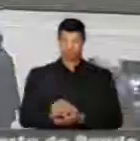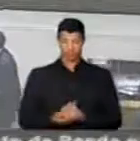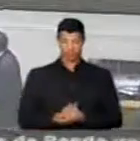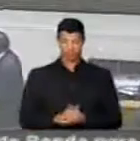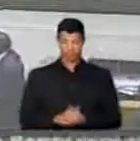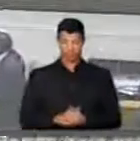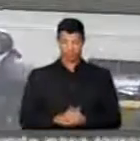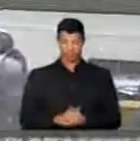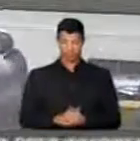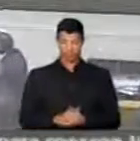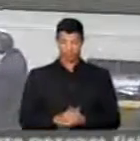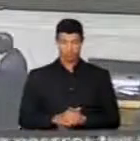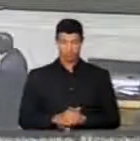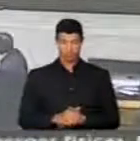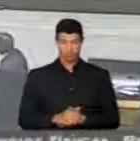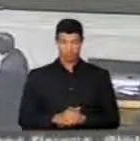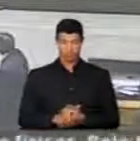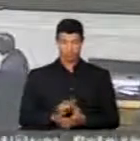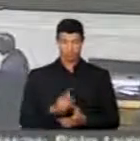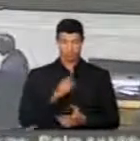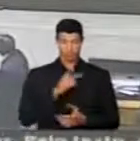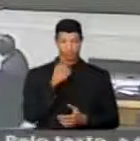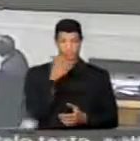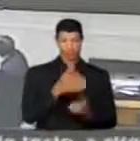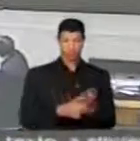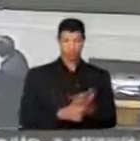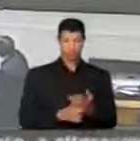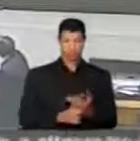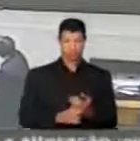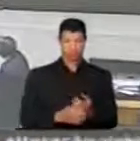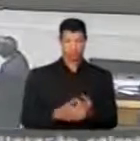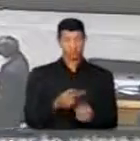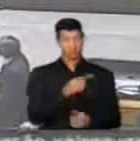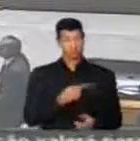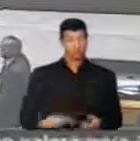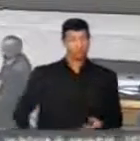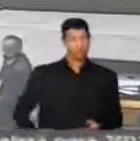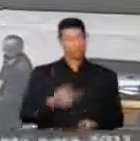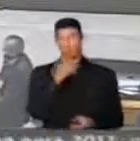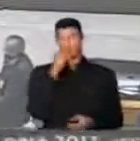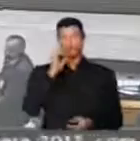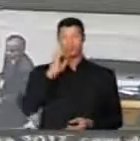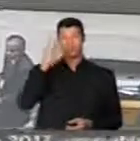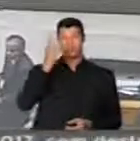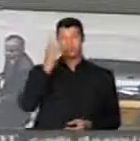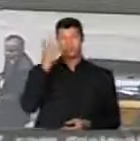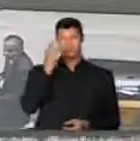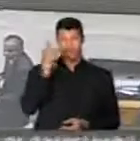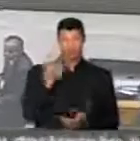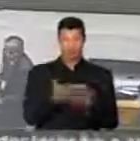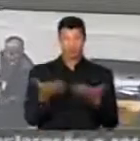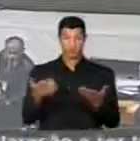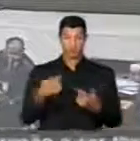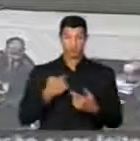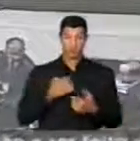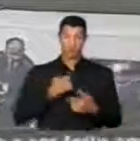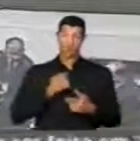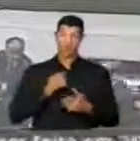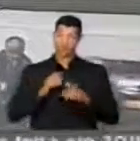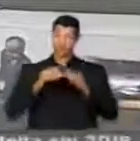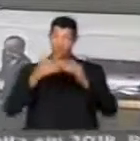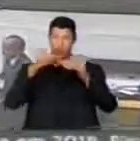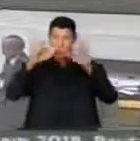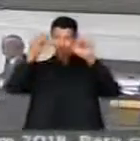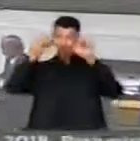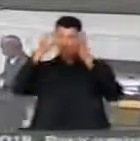mais democrático. Benedita, vossa excelência tem a palavra. Senhor presidente, senhoras e senhores deputados, eu dirijo uma carta